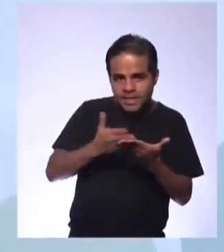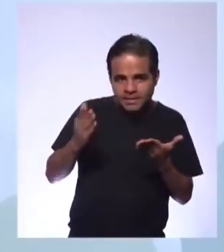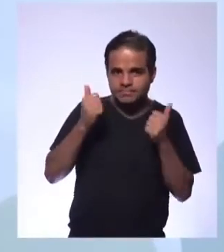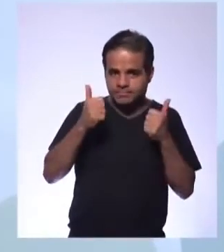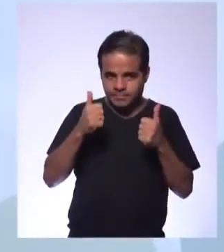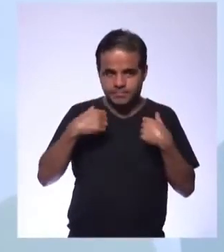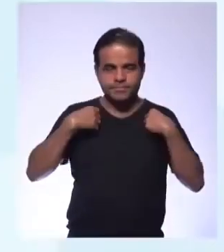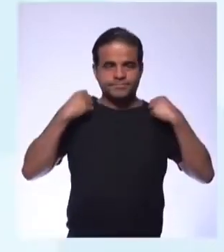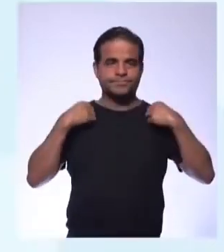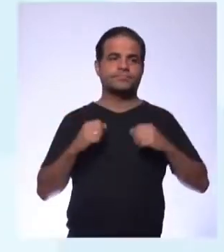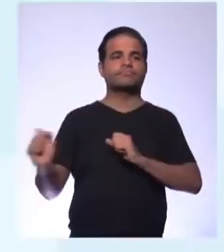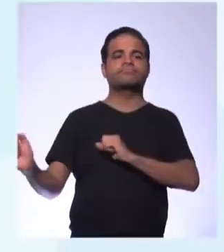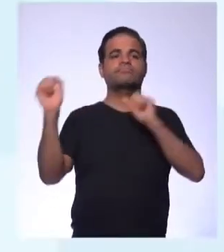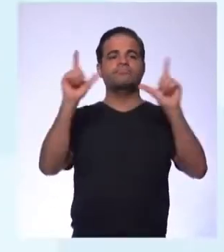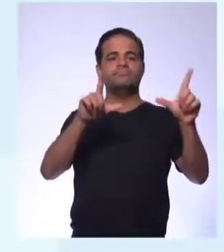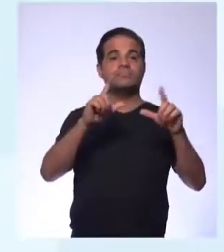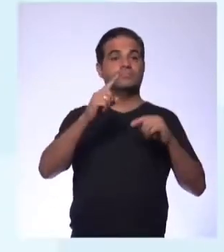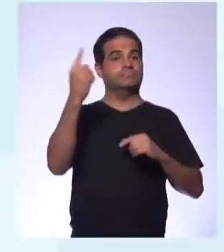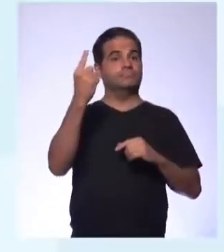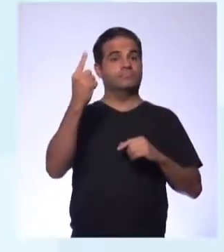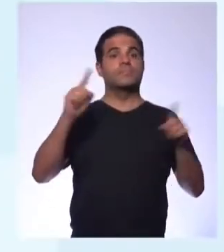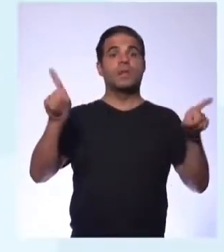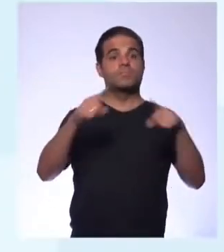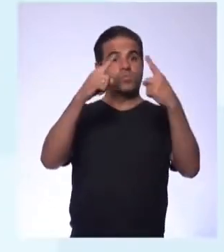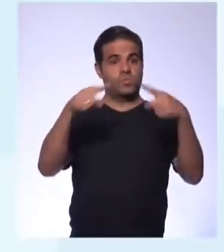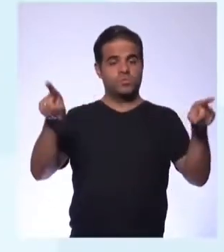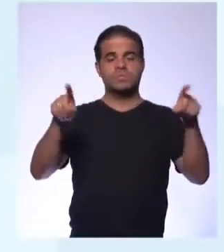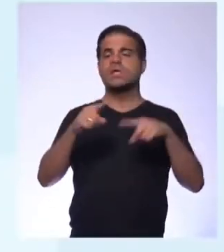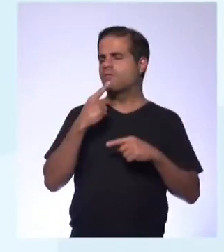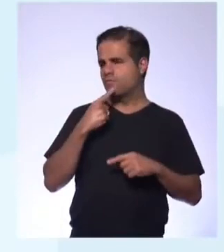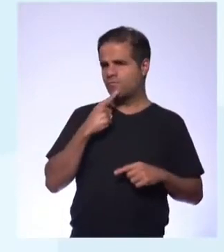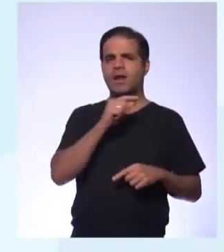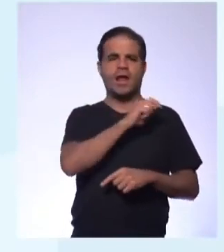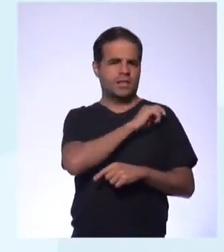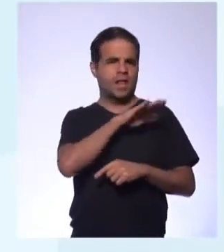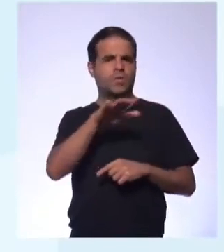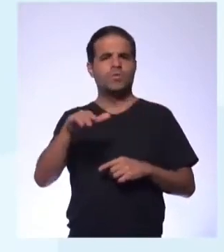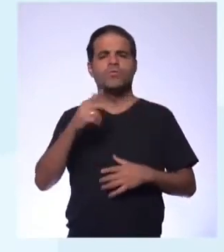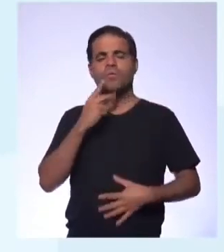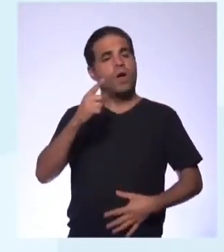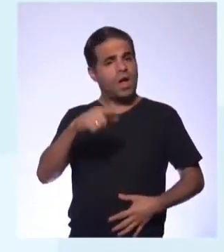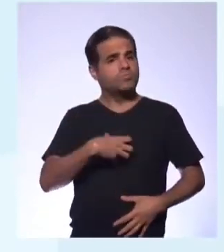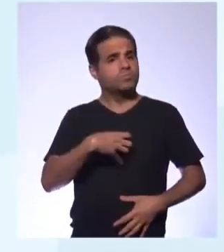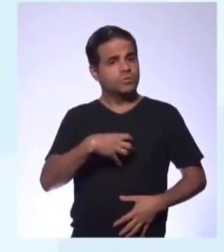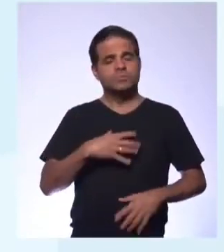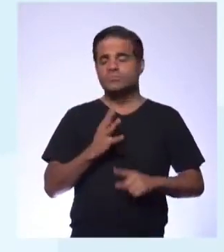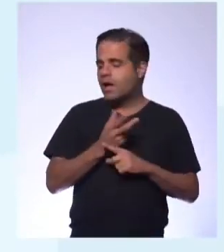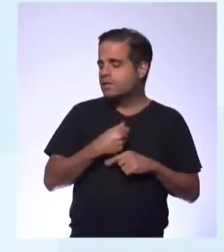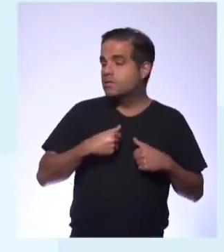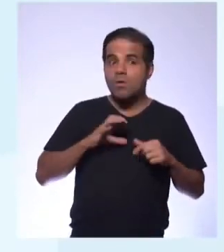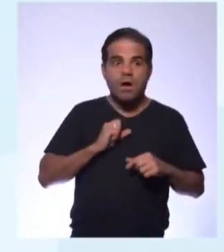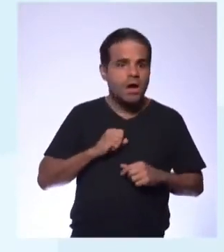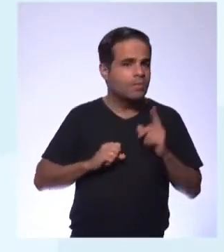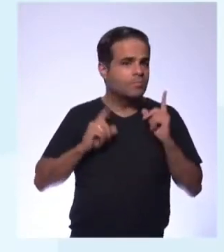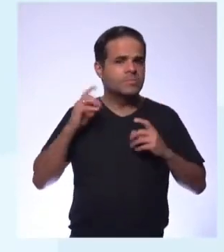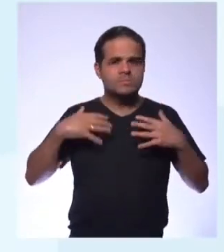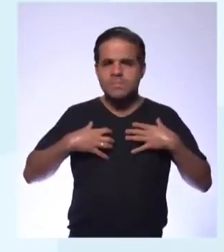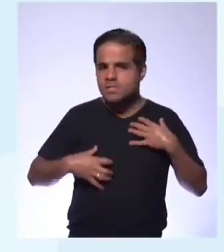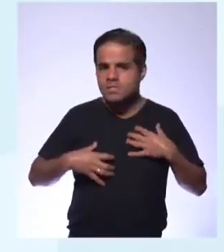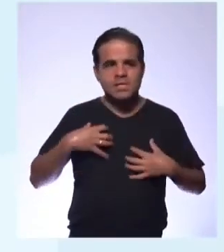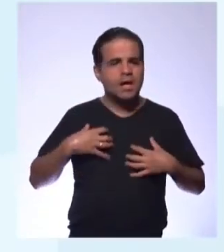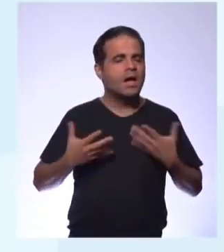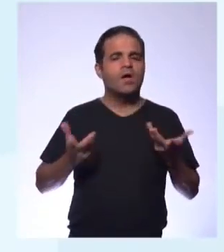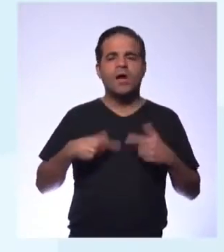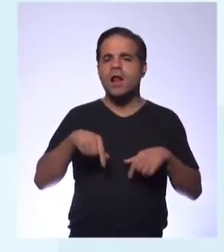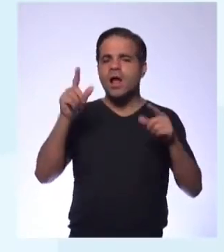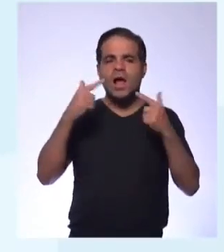então, para a tela. A gente tem música, que foi falado pelos alunos, que é um tipo de arte que eu amo, que é uma expressão. A